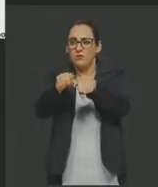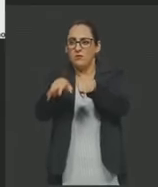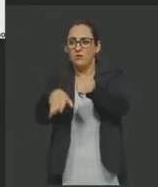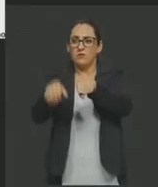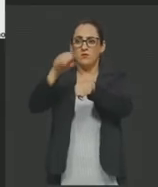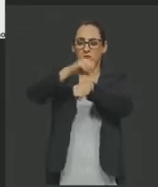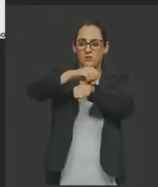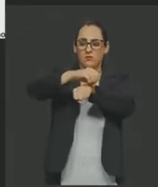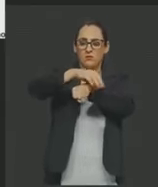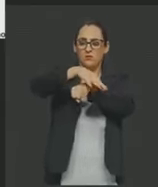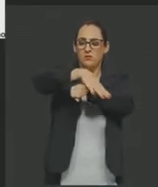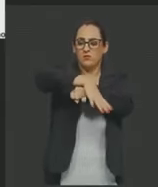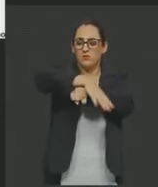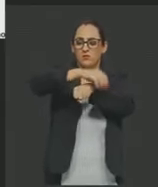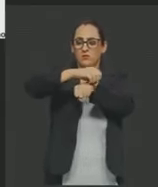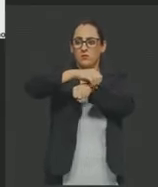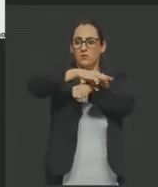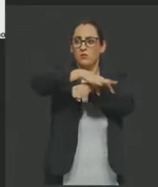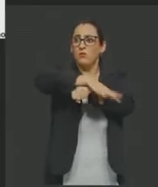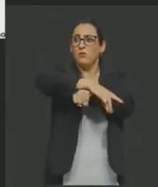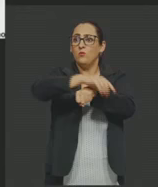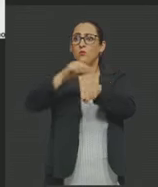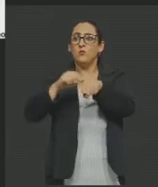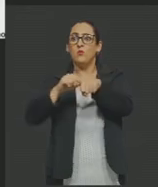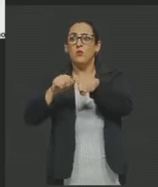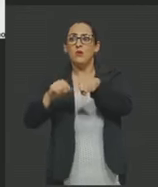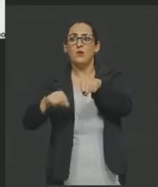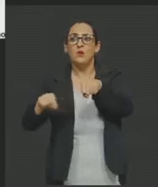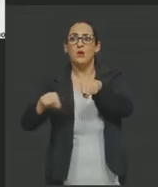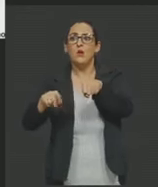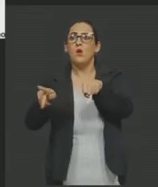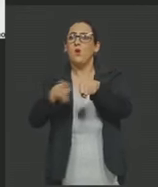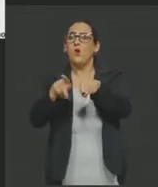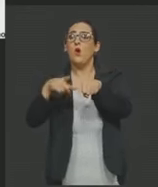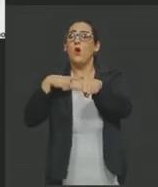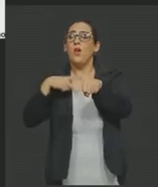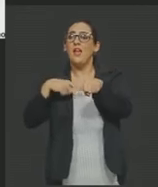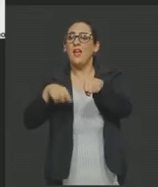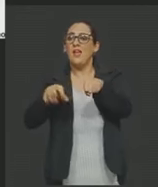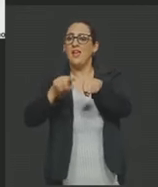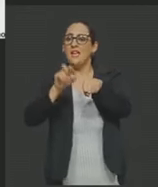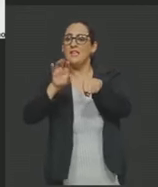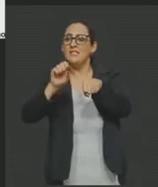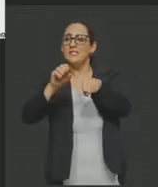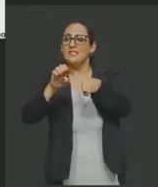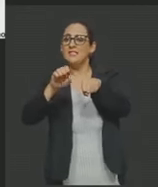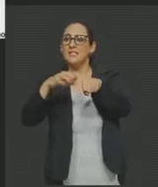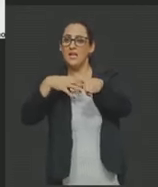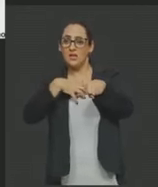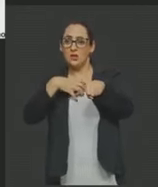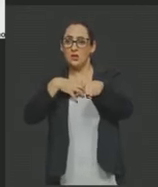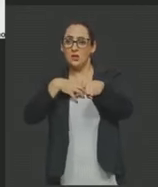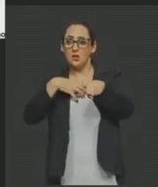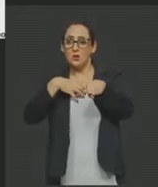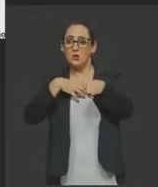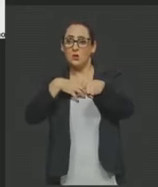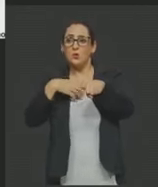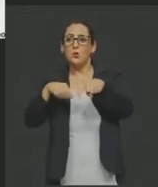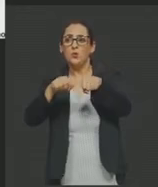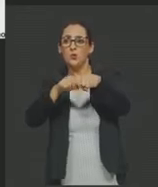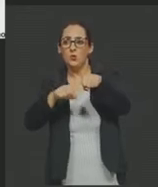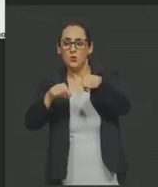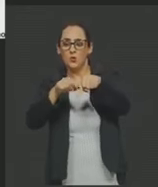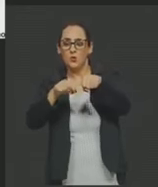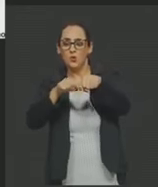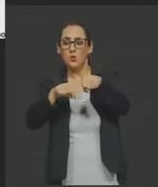um gânglio, ó, um gânglio, que é uma raiz sensitiva, que vai chegar ao impulso e vai até o cérebro. E aqui nós